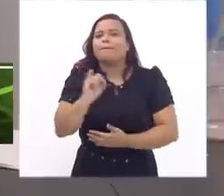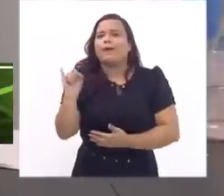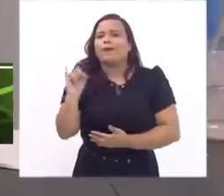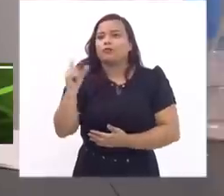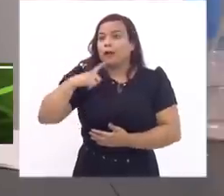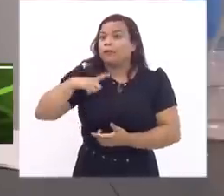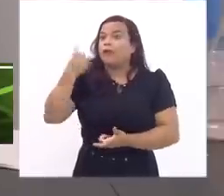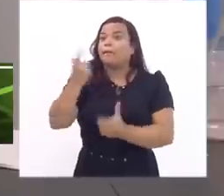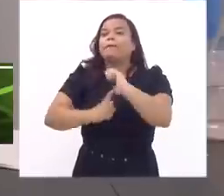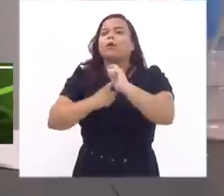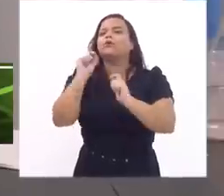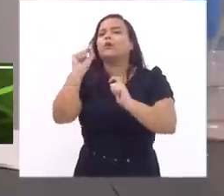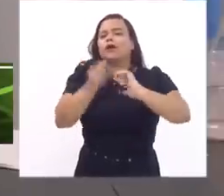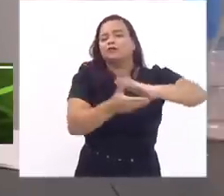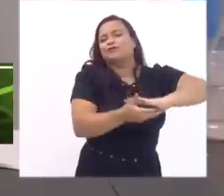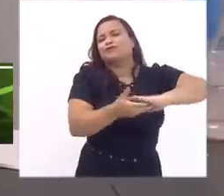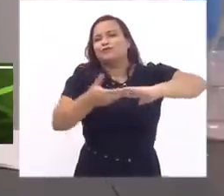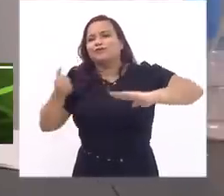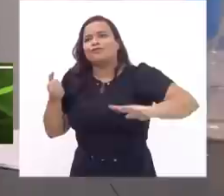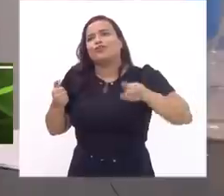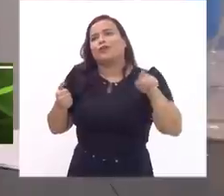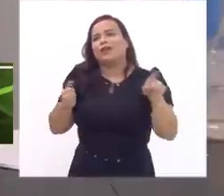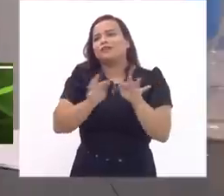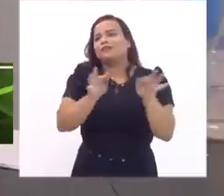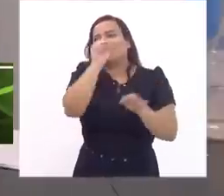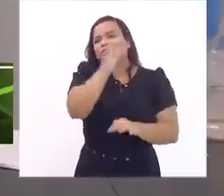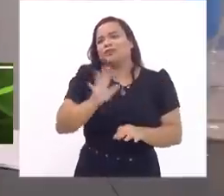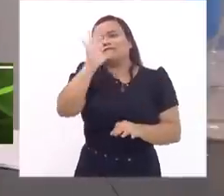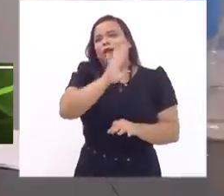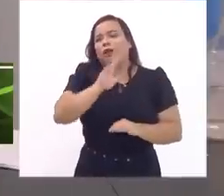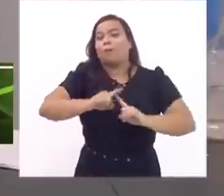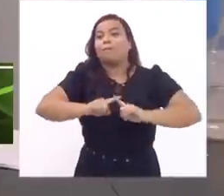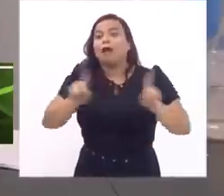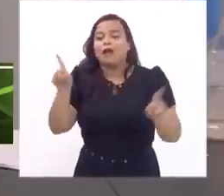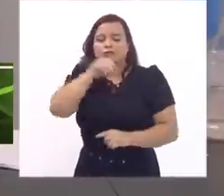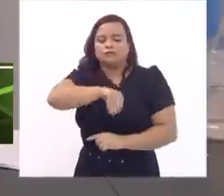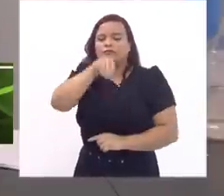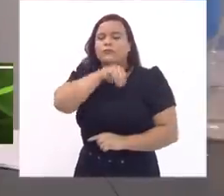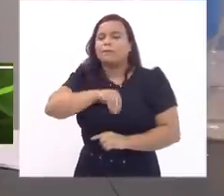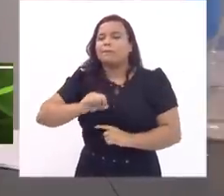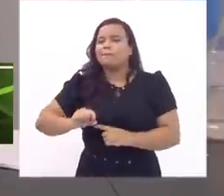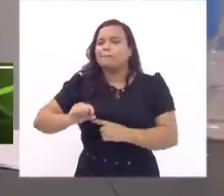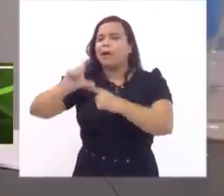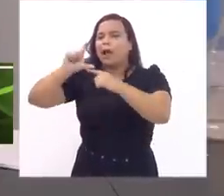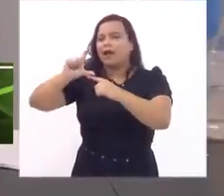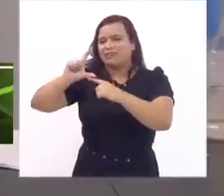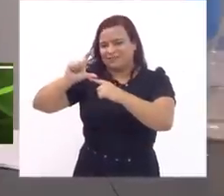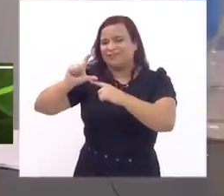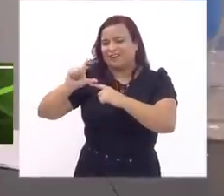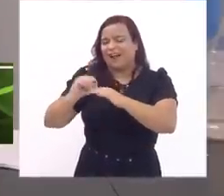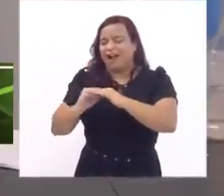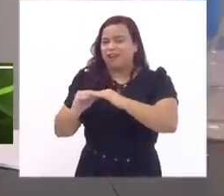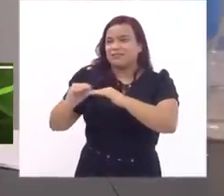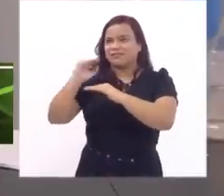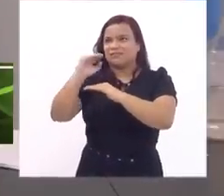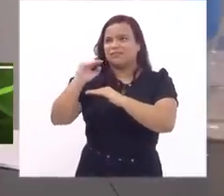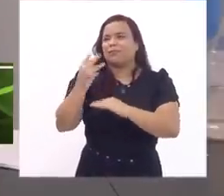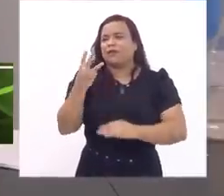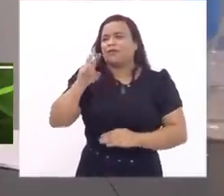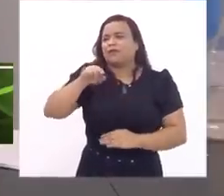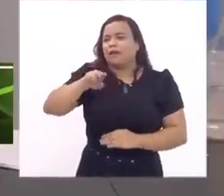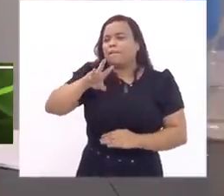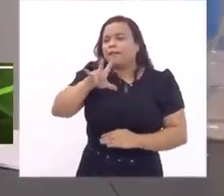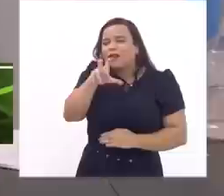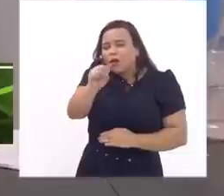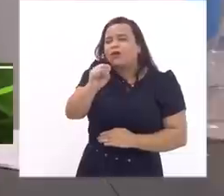ou não? Mas ele ainda não faturou acima de 3.600. E acontece também que, por um momento, um mês ou outro, o